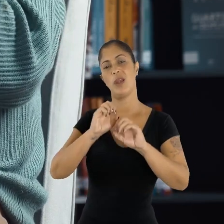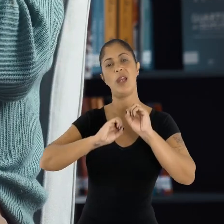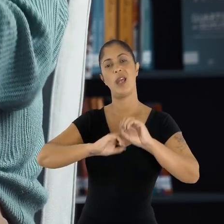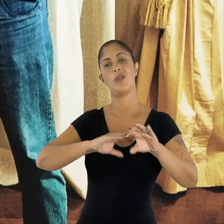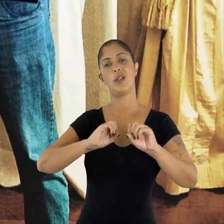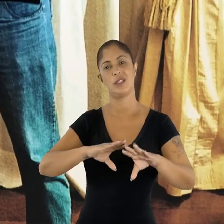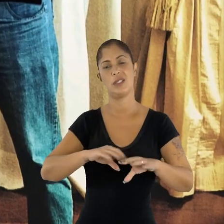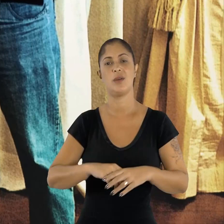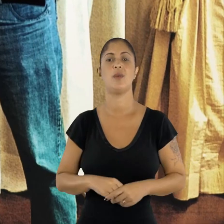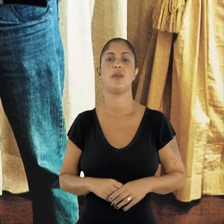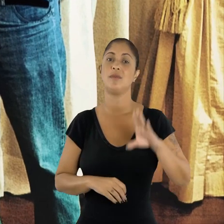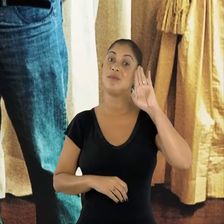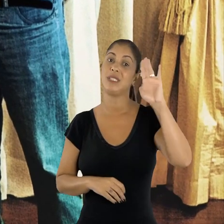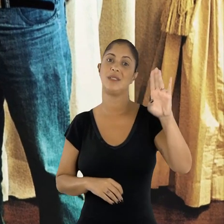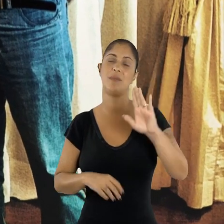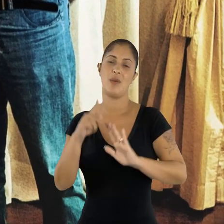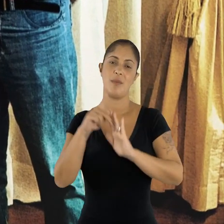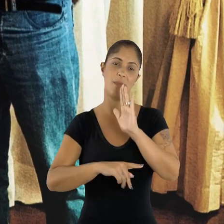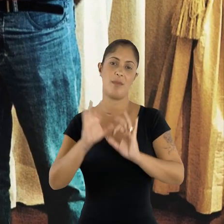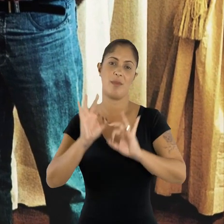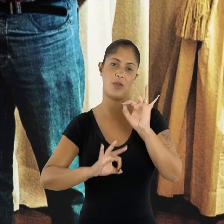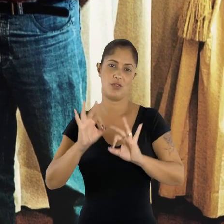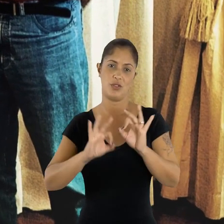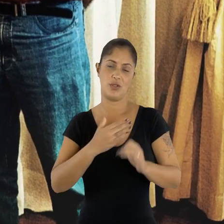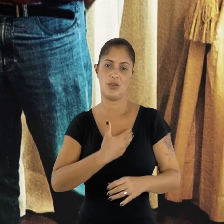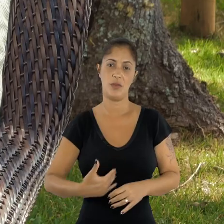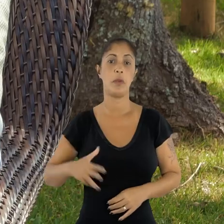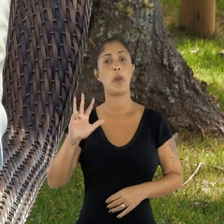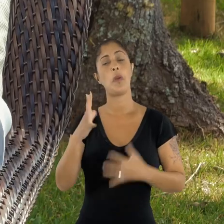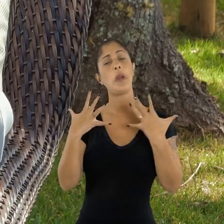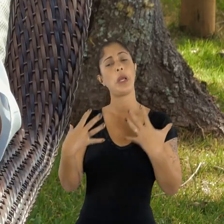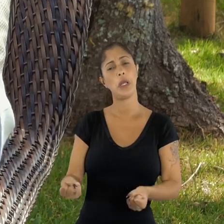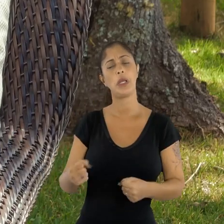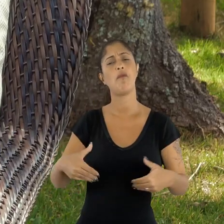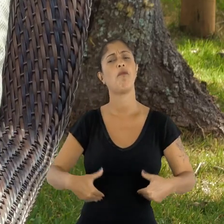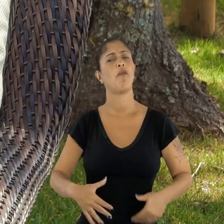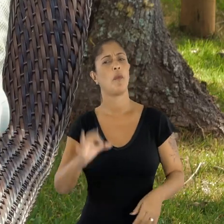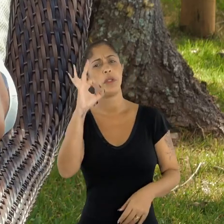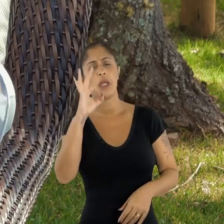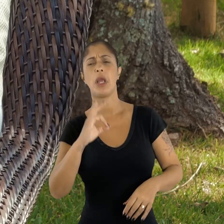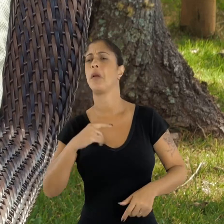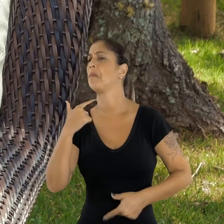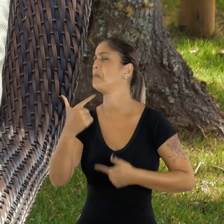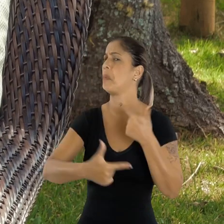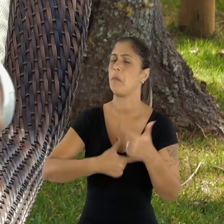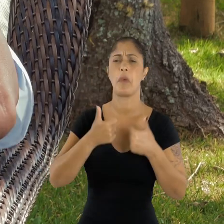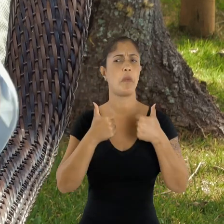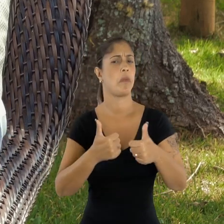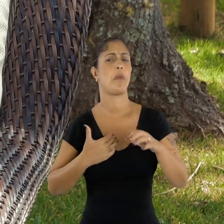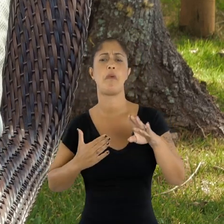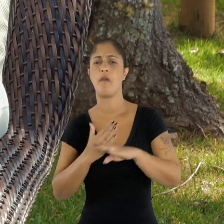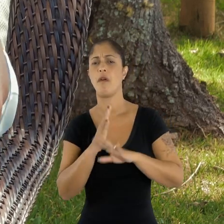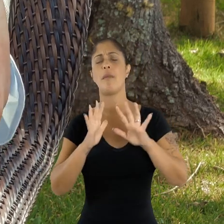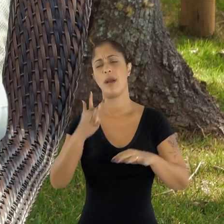presença da educação popular como parte do projeto de governo. Rubens O Paolucci. Lula topou, tem o Fome Zero, a gente está animado, eu